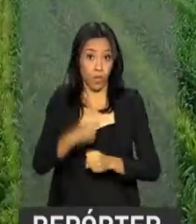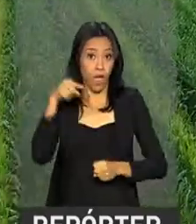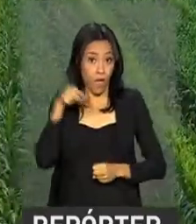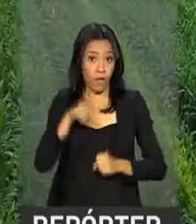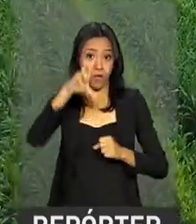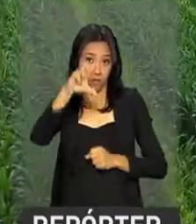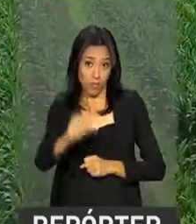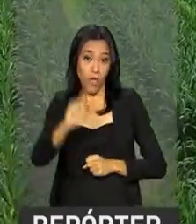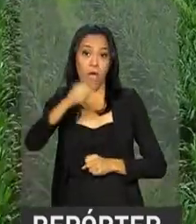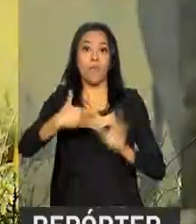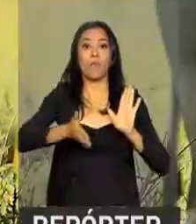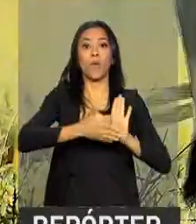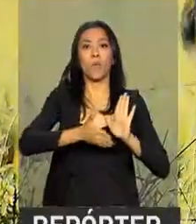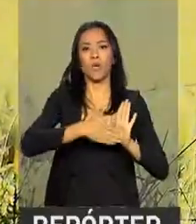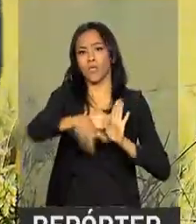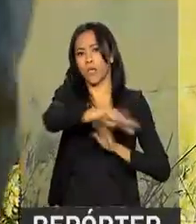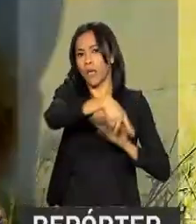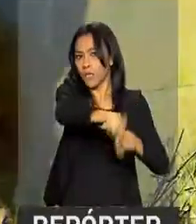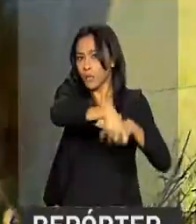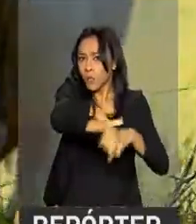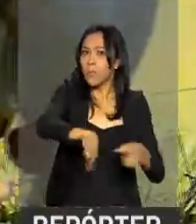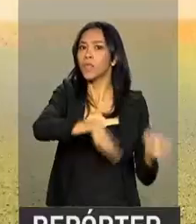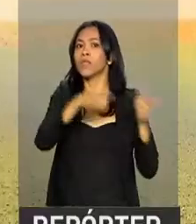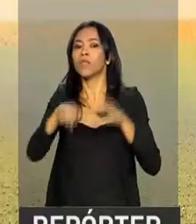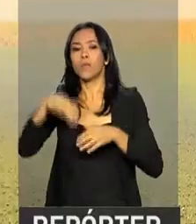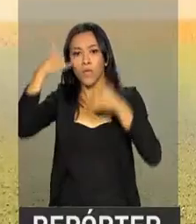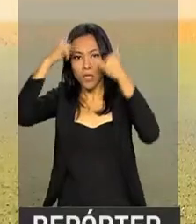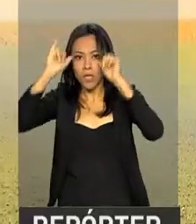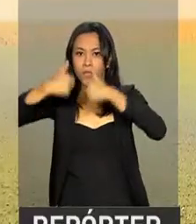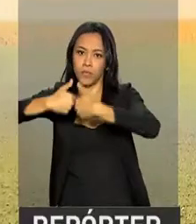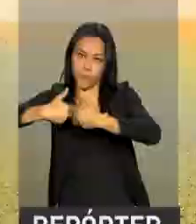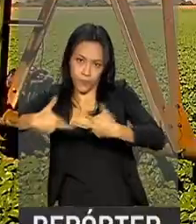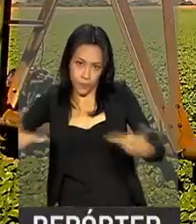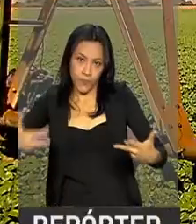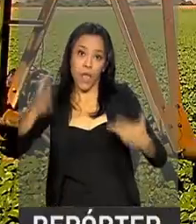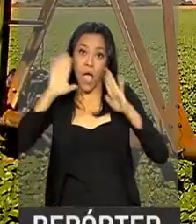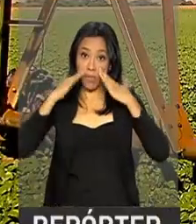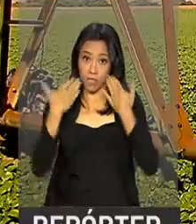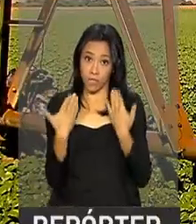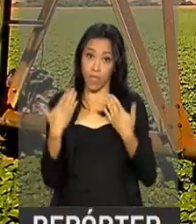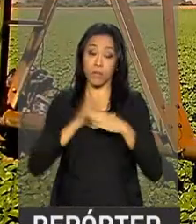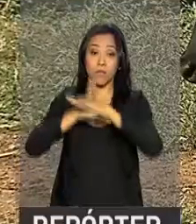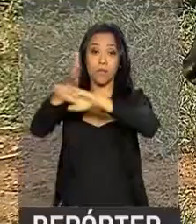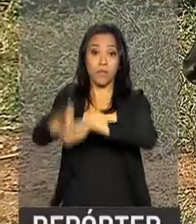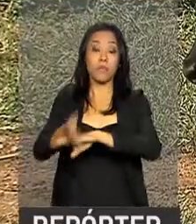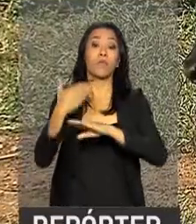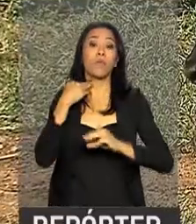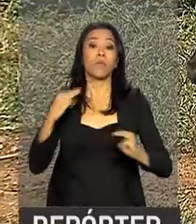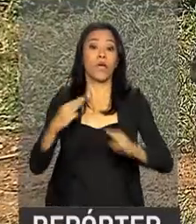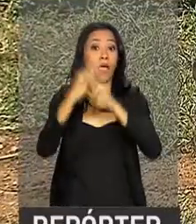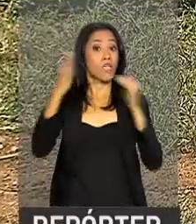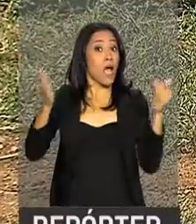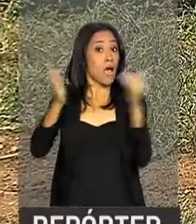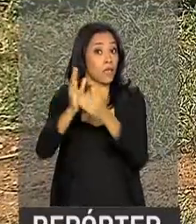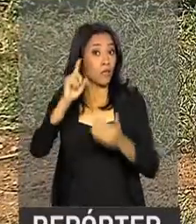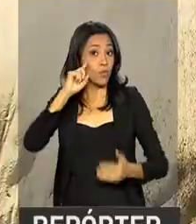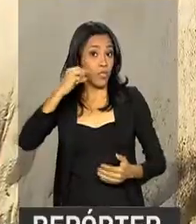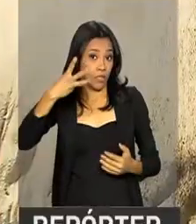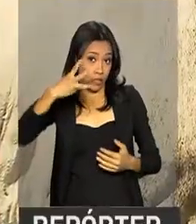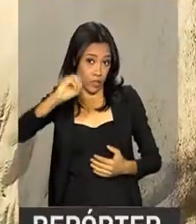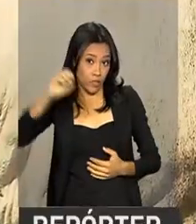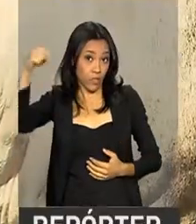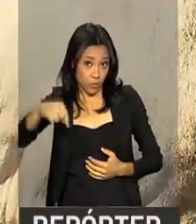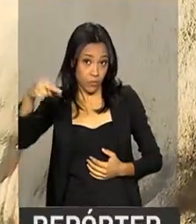vale para propostas de custeio agrícola e pecuário apresentadas na Caixa até 30 de novembro deste ano. Para